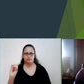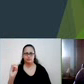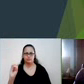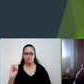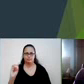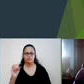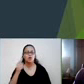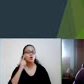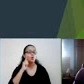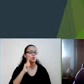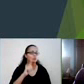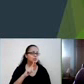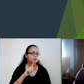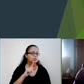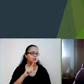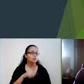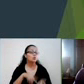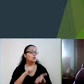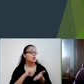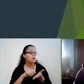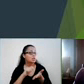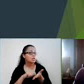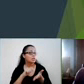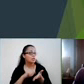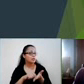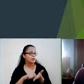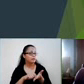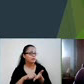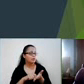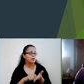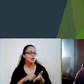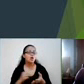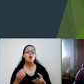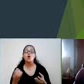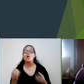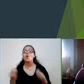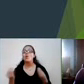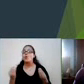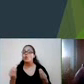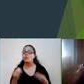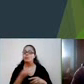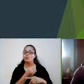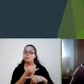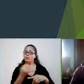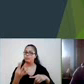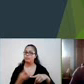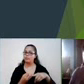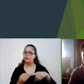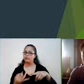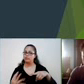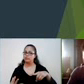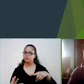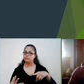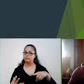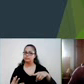inteiro eu consigo escrever como se fosse uma fração. Portanto,